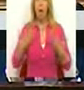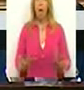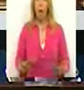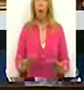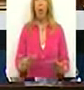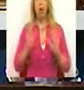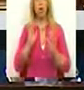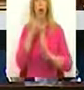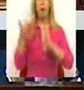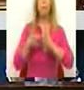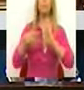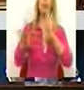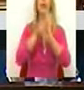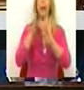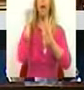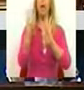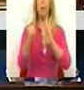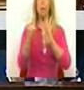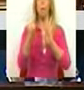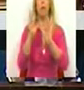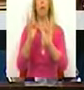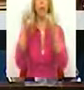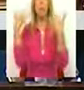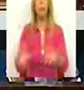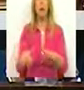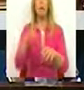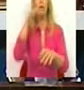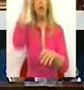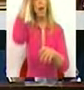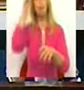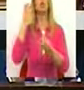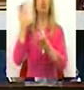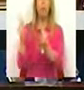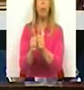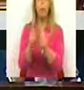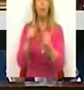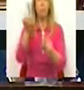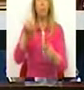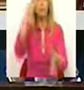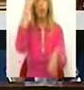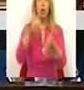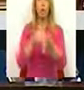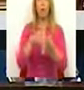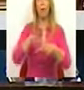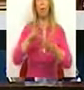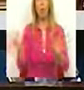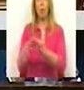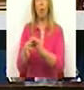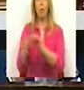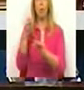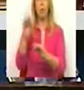está tipificado na lei o crime de maus-tratos a animais de companhia, isso é também o resultado do trabalho da